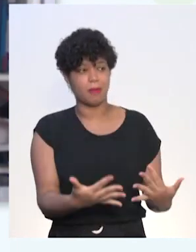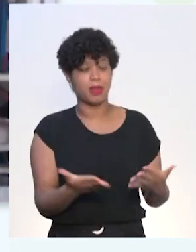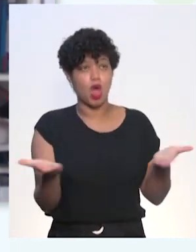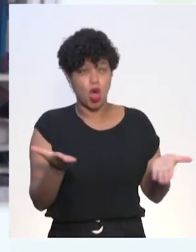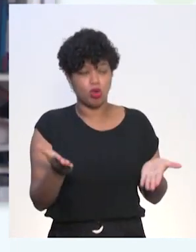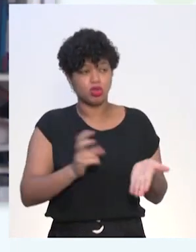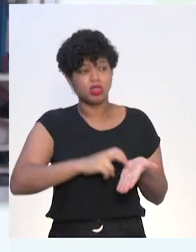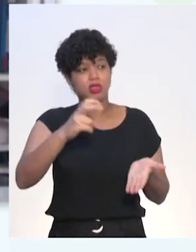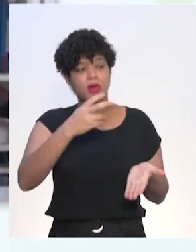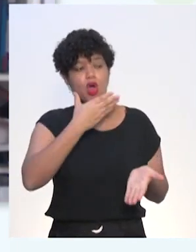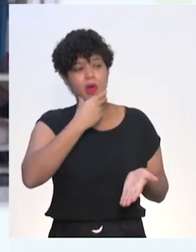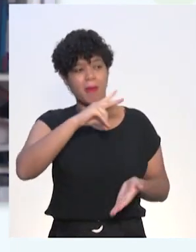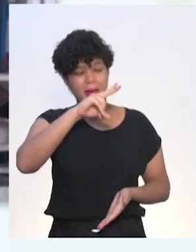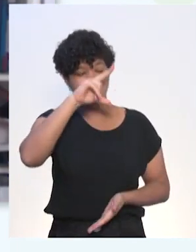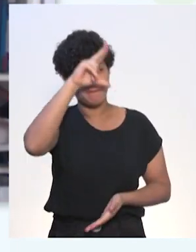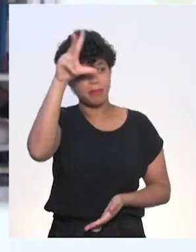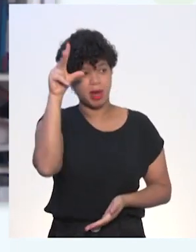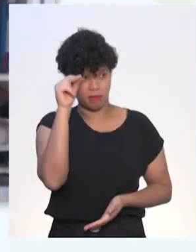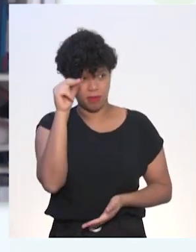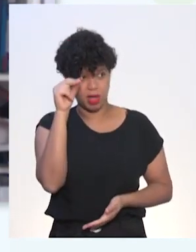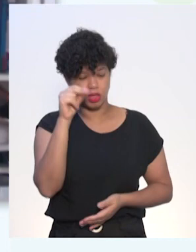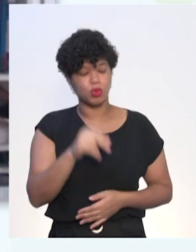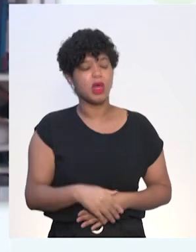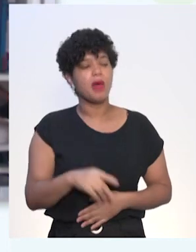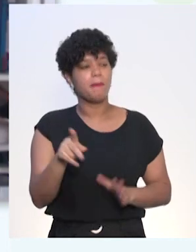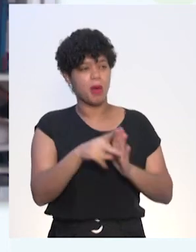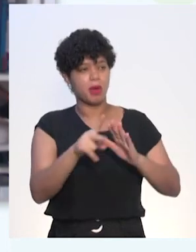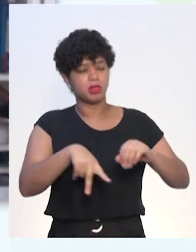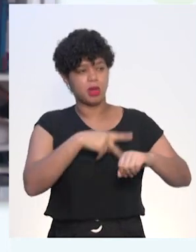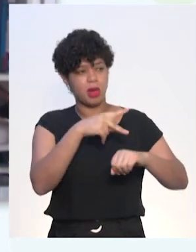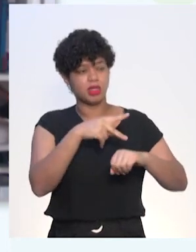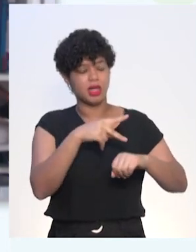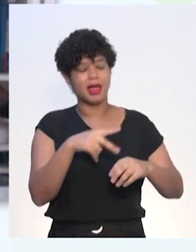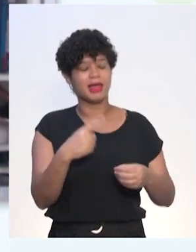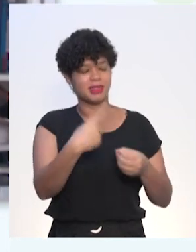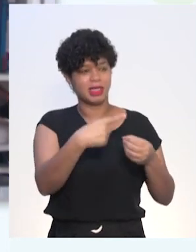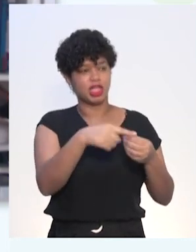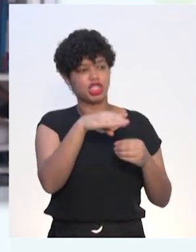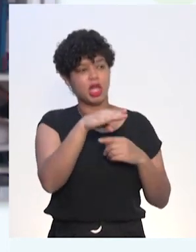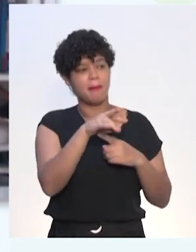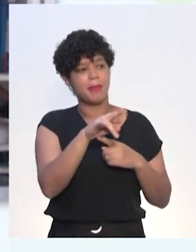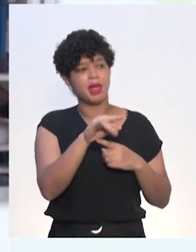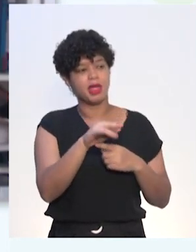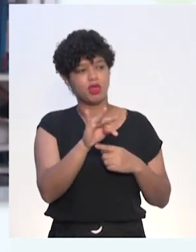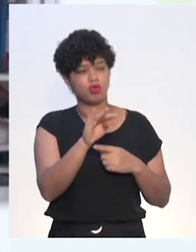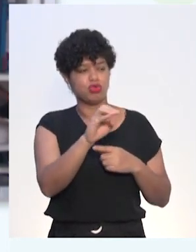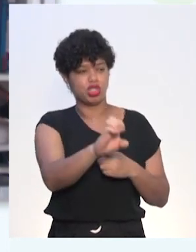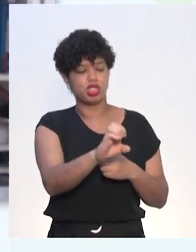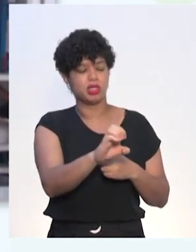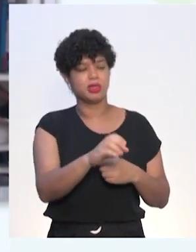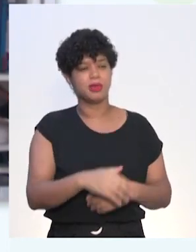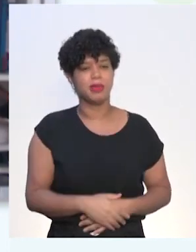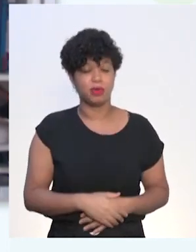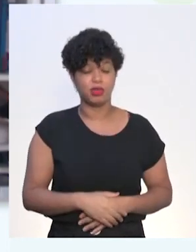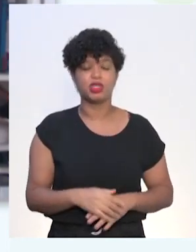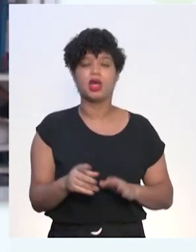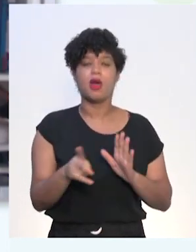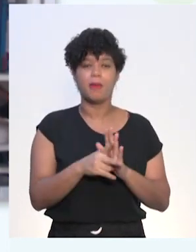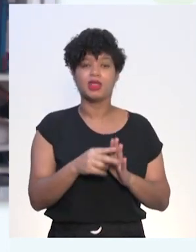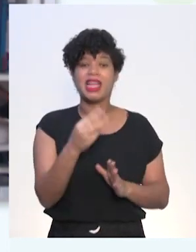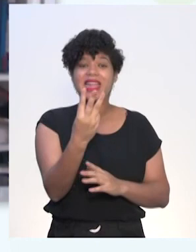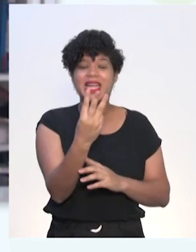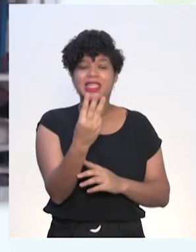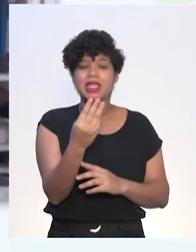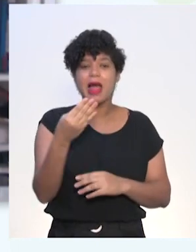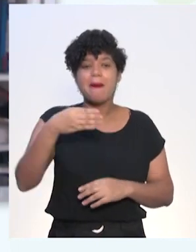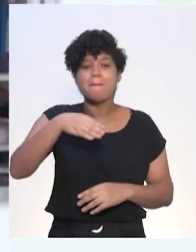manhã o prefeito de Beirute o maruana Buda estimam que os danos causados por esta explosão sejam em torno de